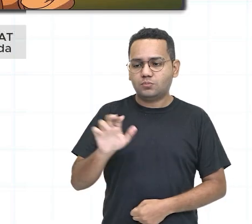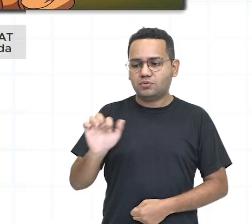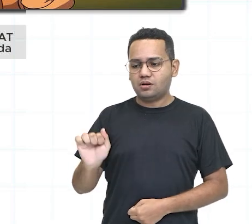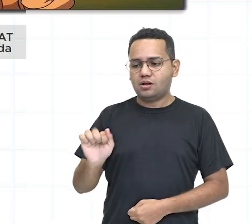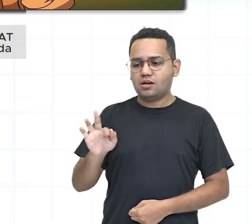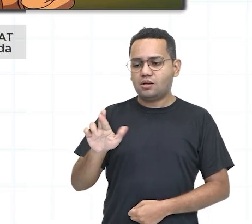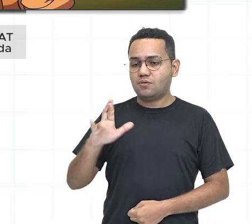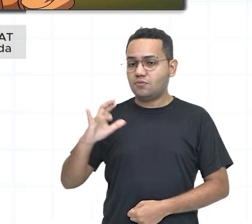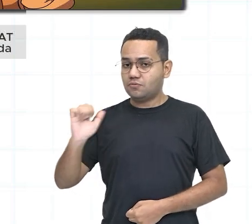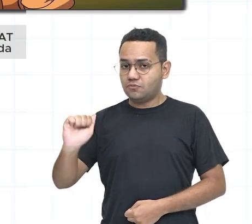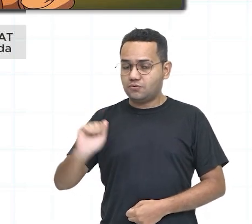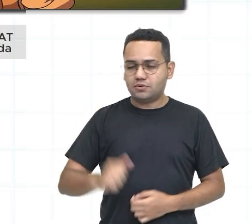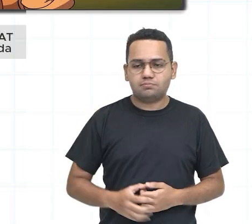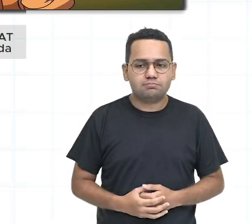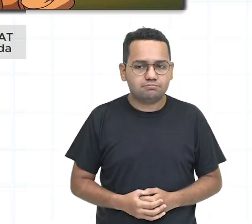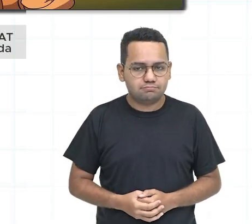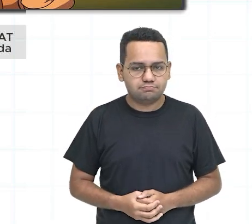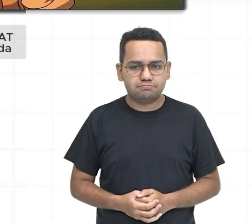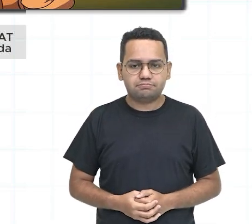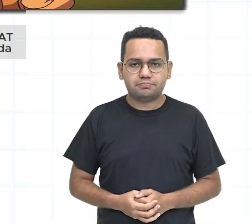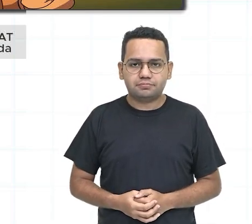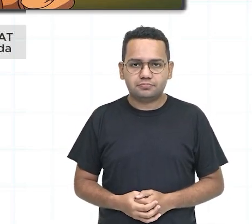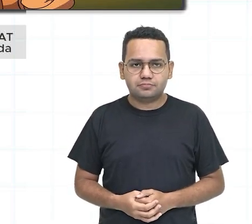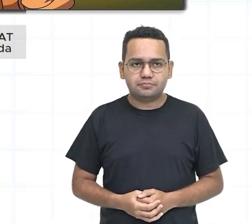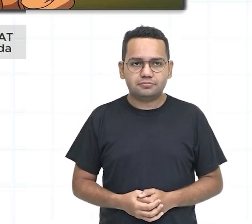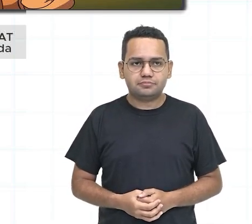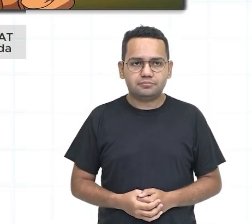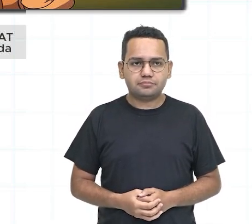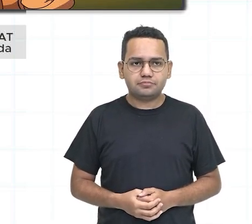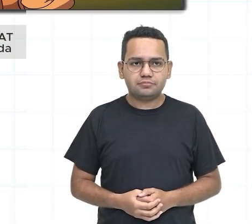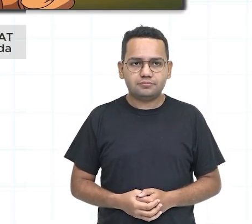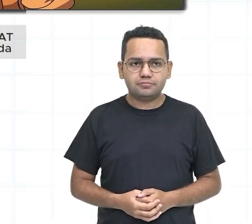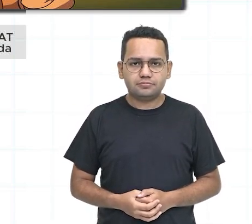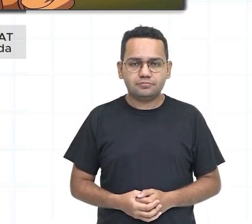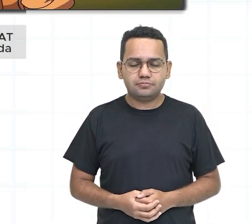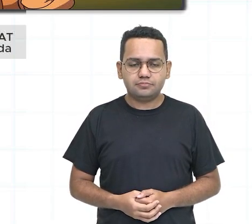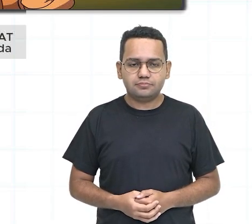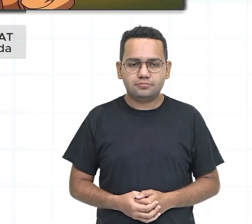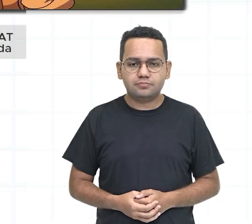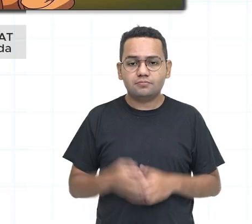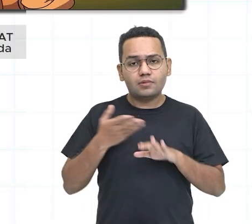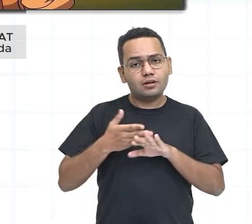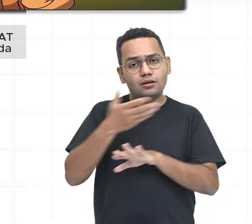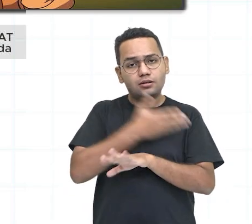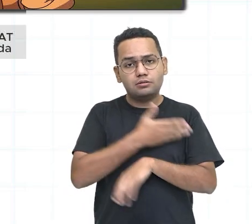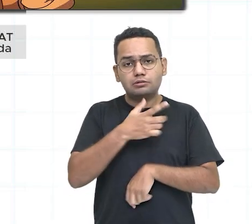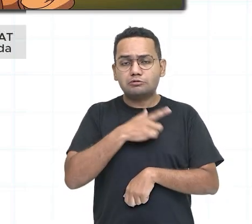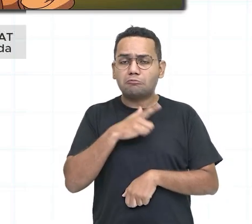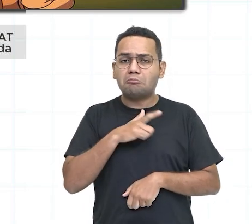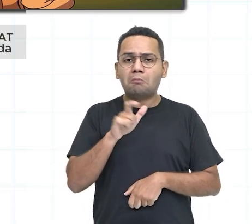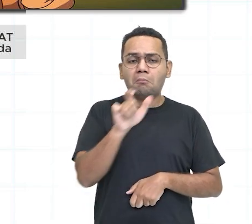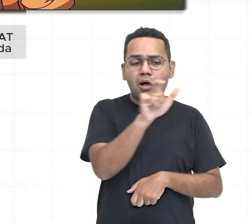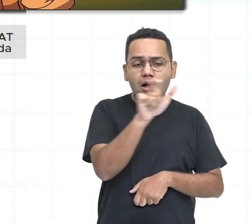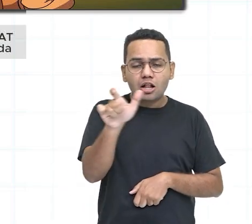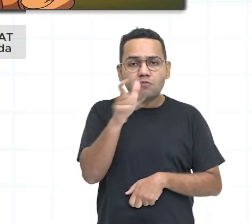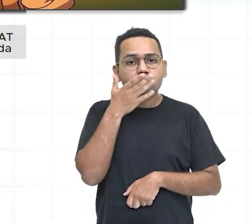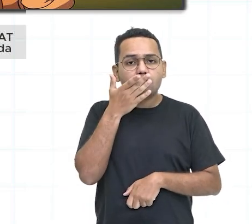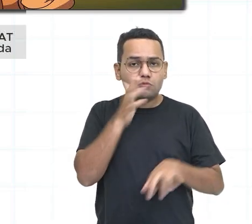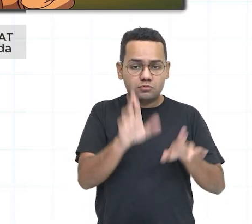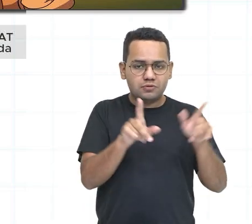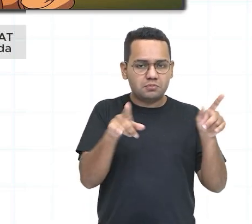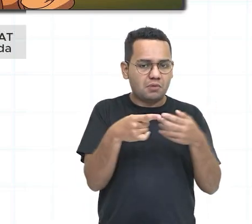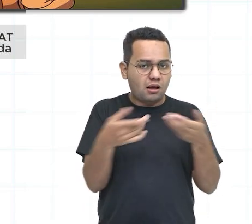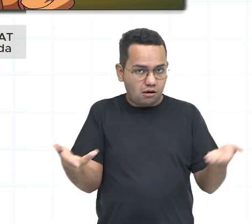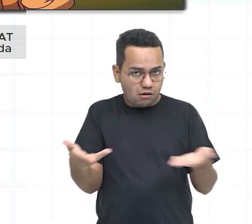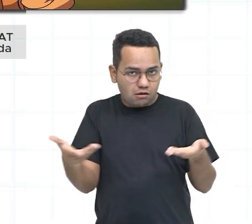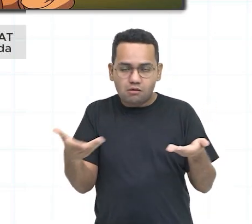Não temos mais nenhum destaque aqui, certo? Naquele lá você tinha as palavras em destaque para você observar. Nesse aqui não tem